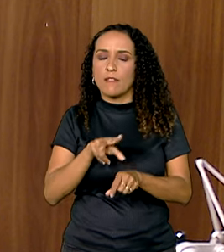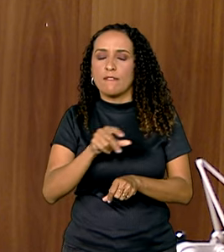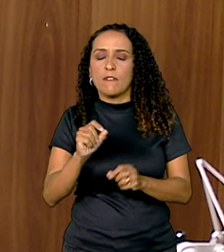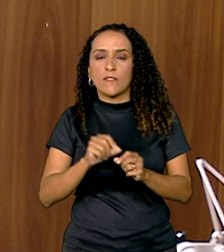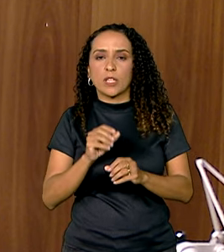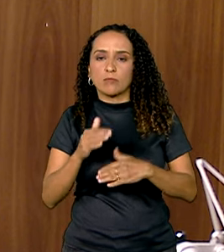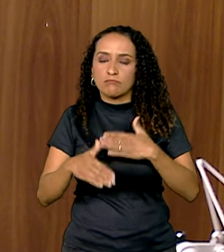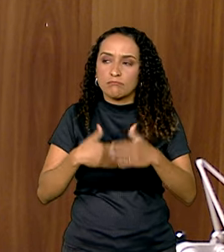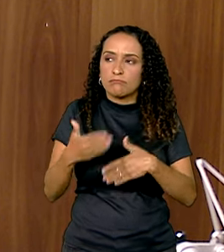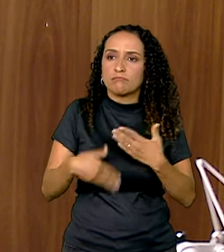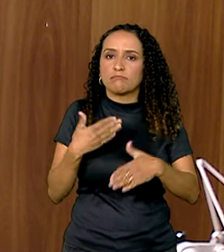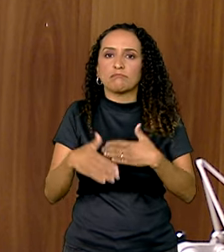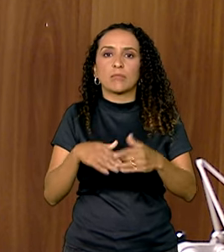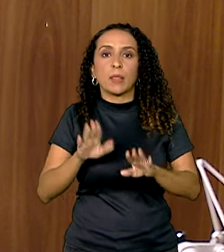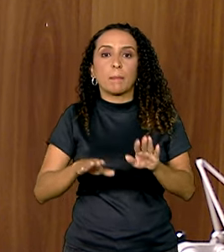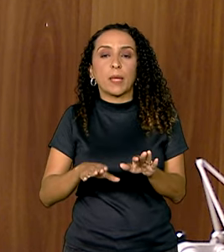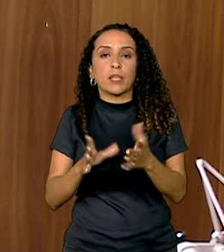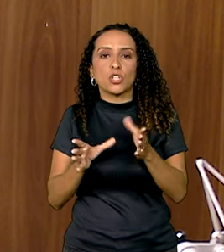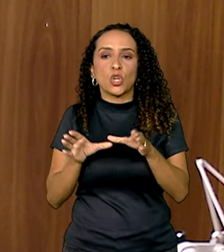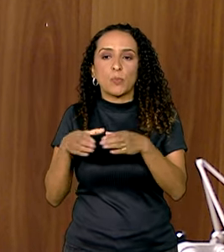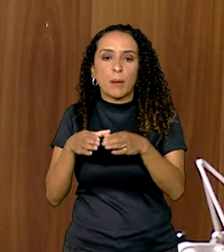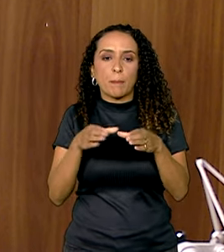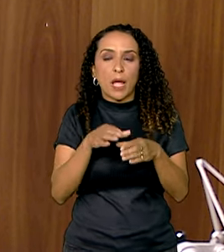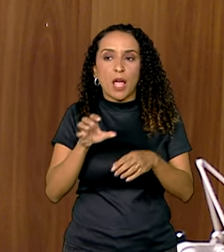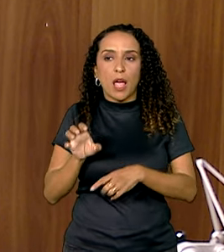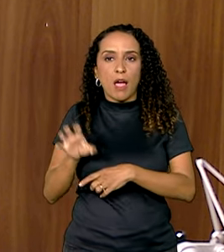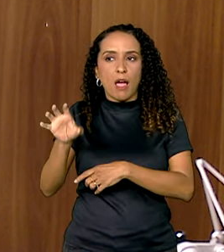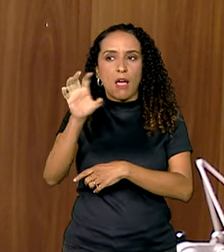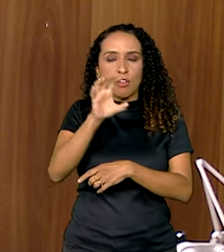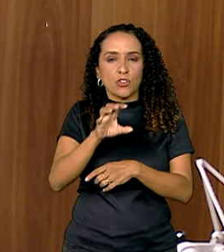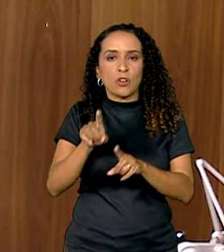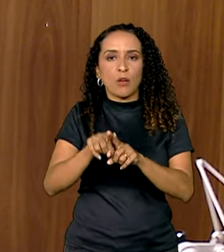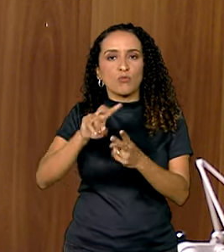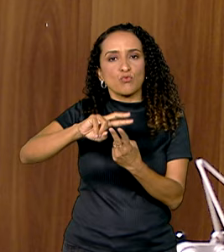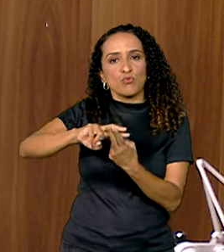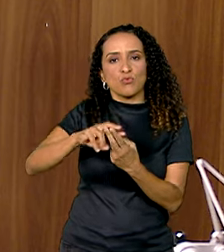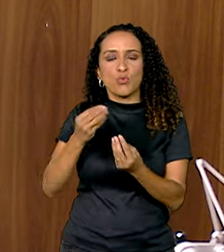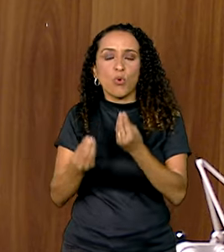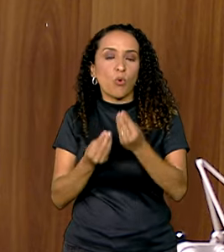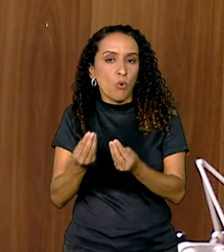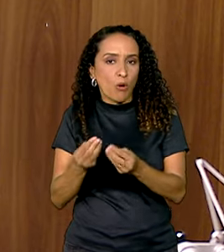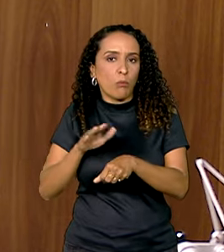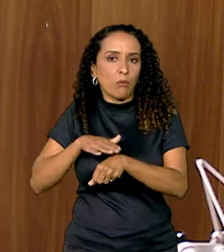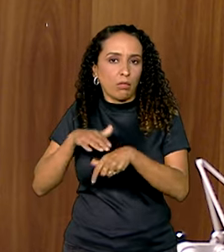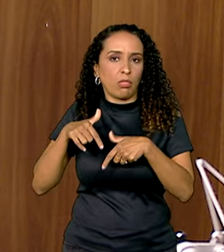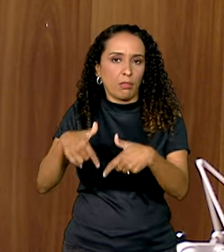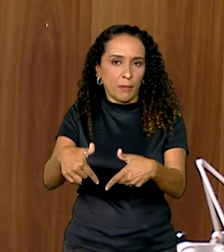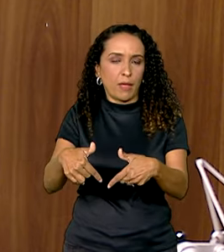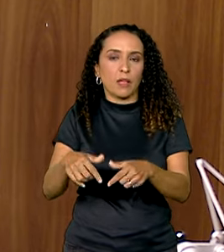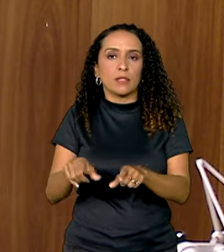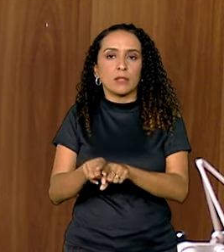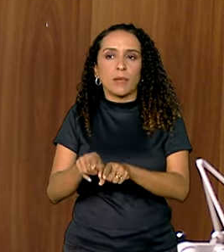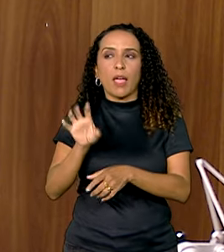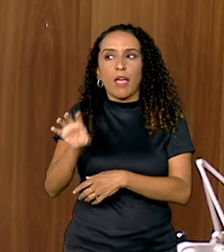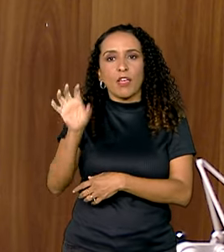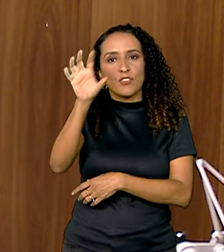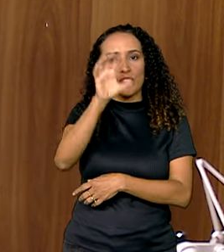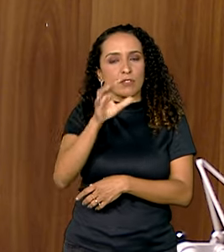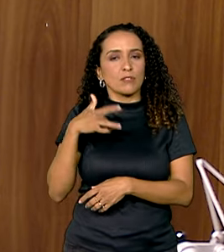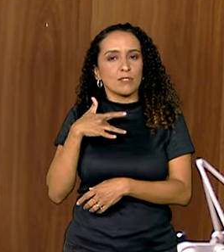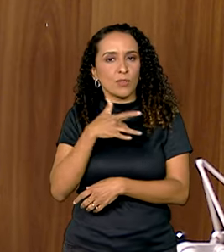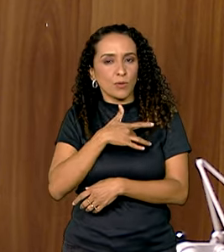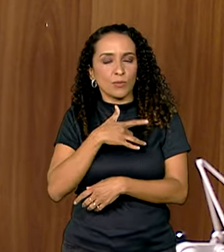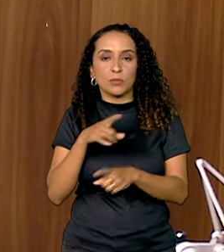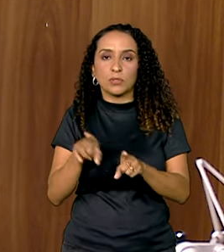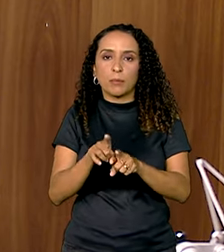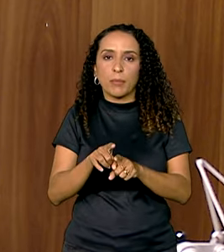feito mediante planos regionais, porque o Sistema Único de Saúde funciona com as regiões de saúde,